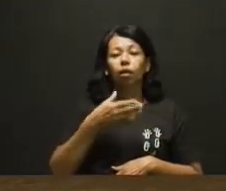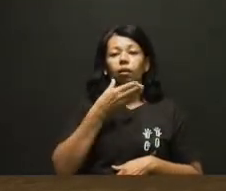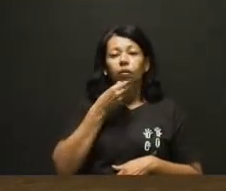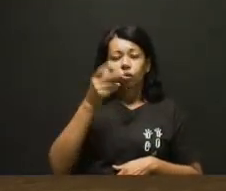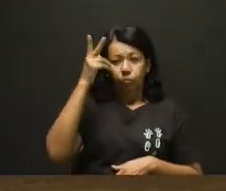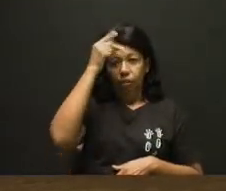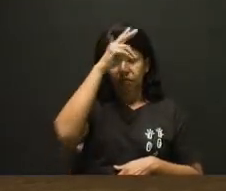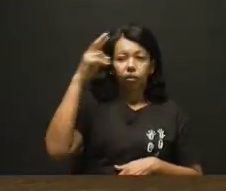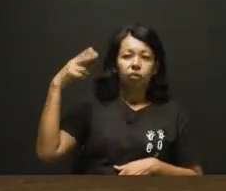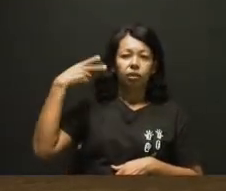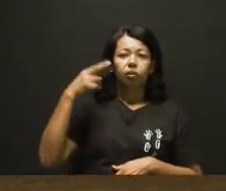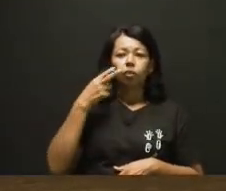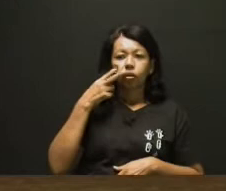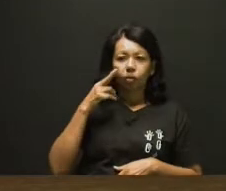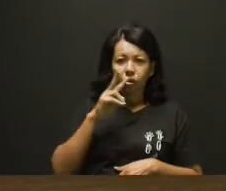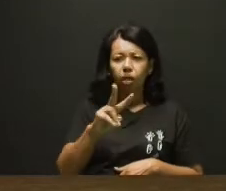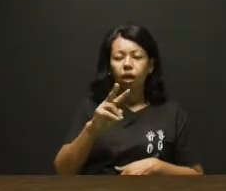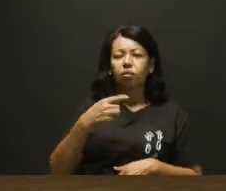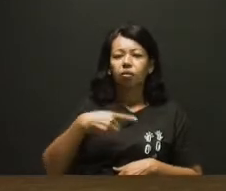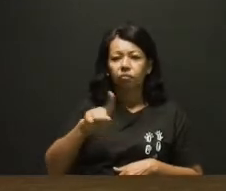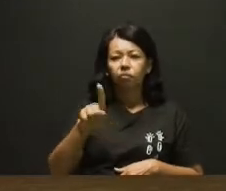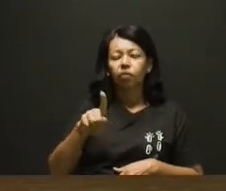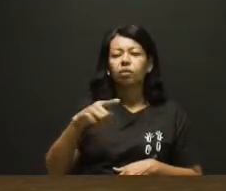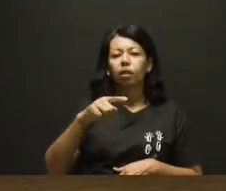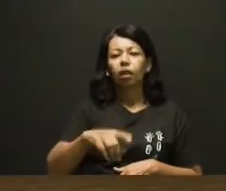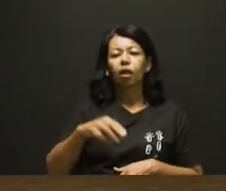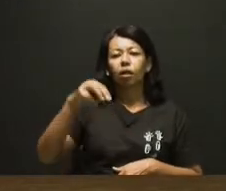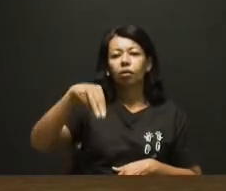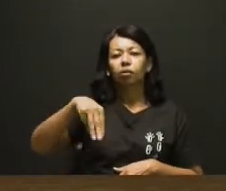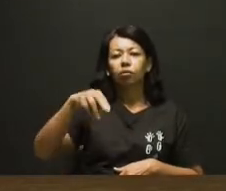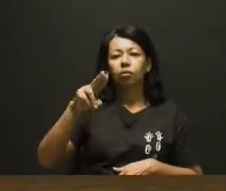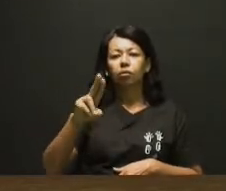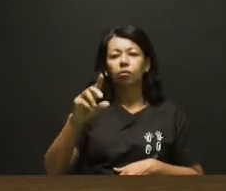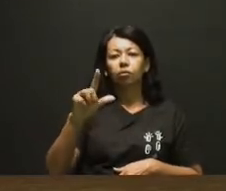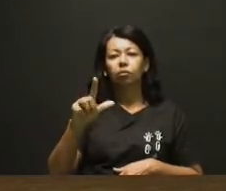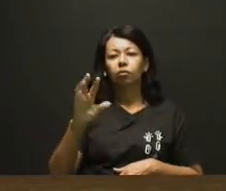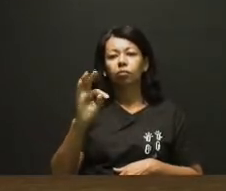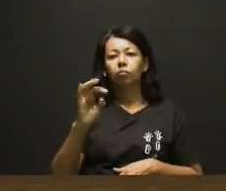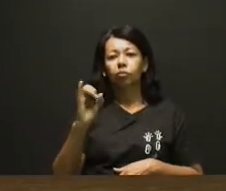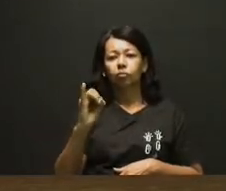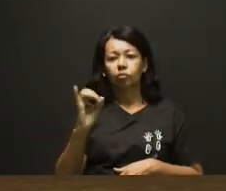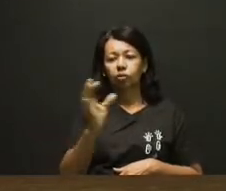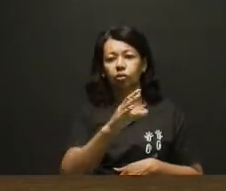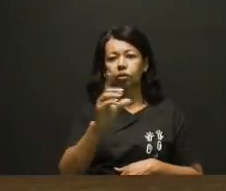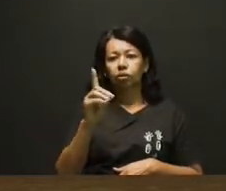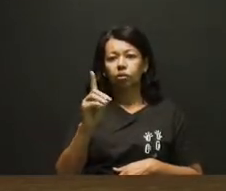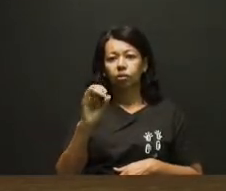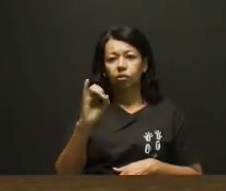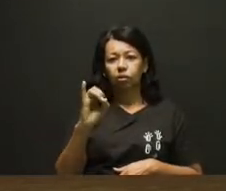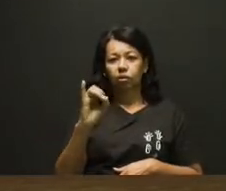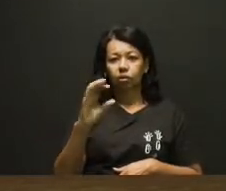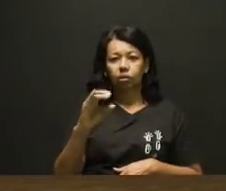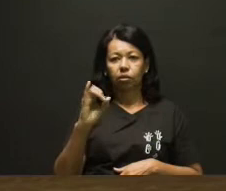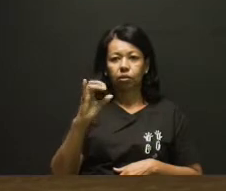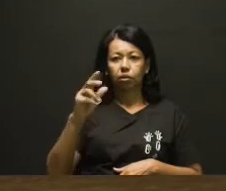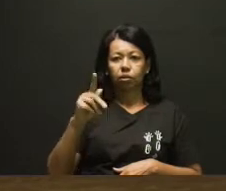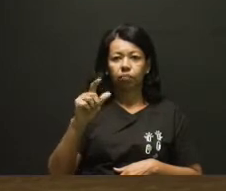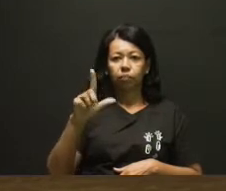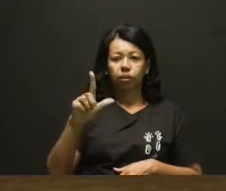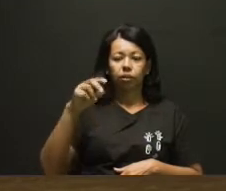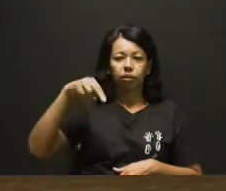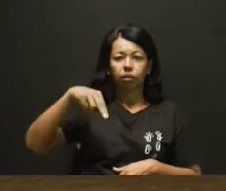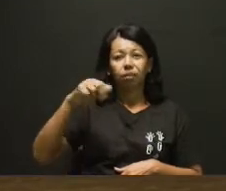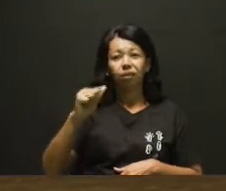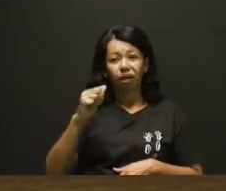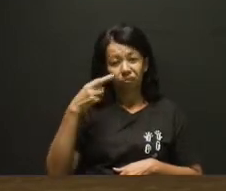os vereadores olhar se fosse lá não disciplinar também que eu quero fazer a denúncia ele fez um ministério público cristina falei com a tatiana não resolveu